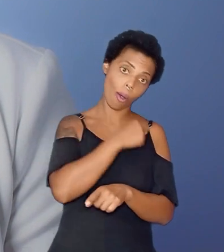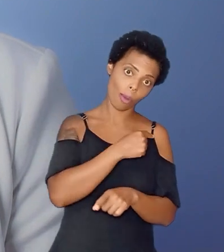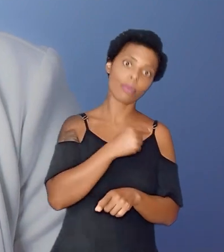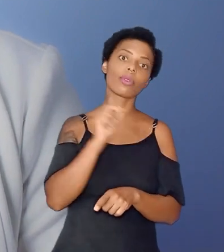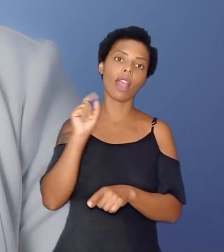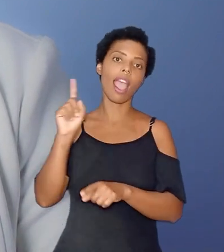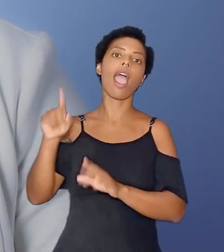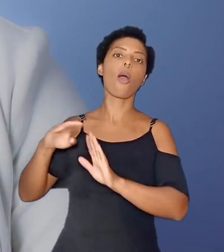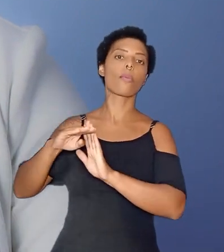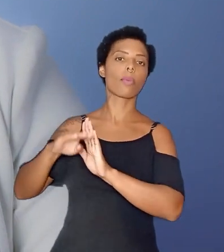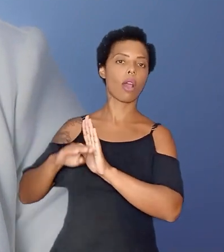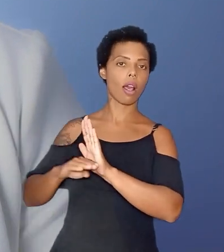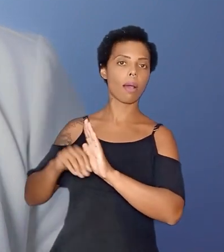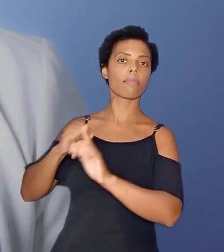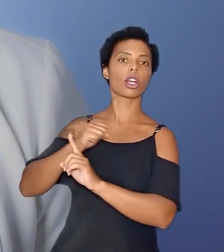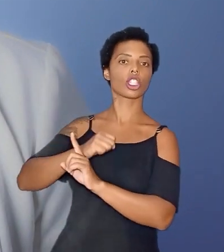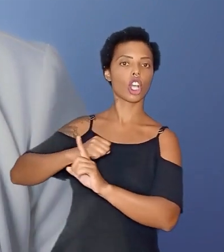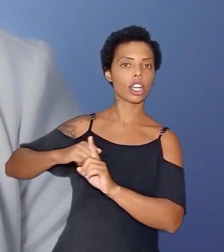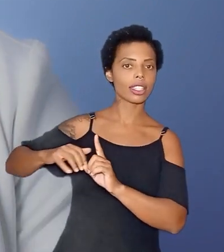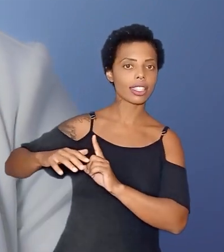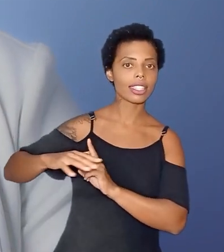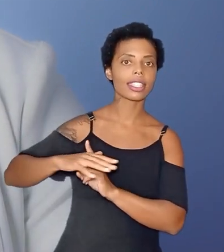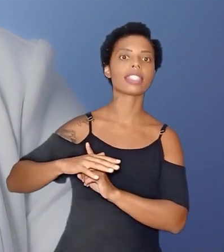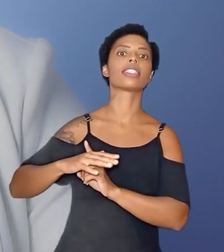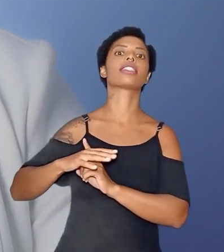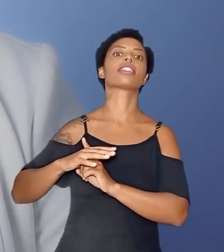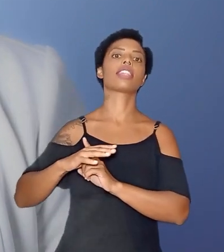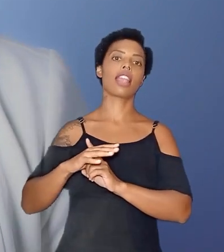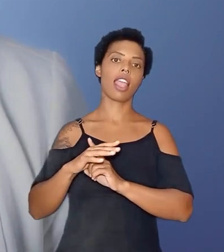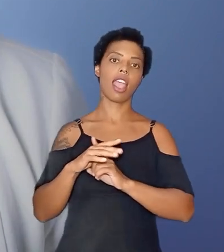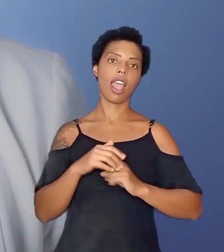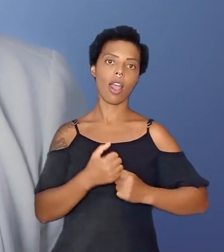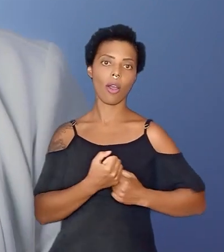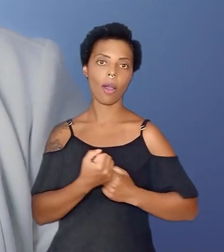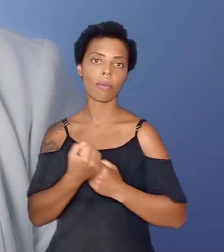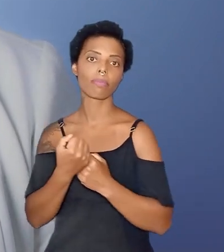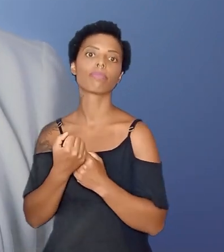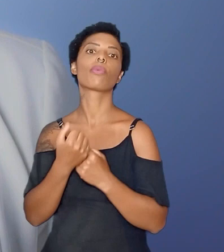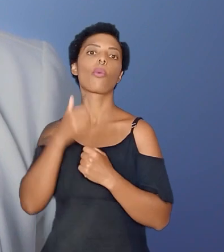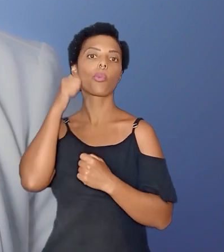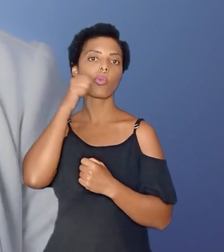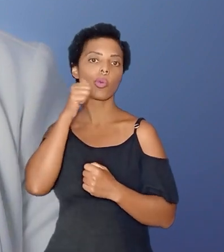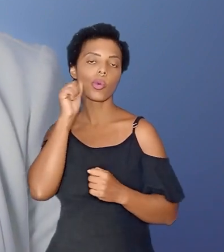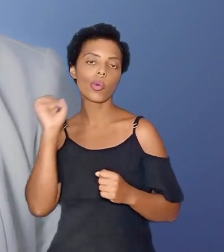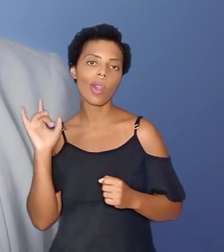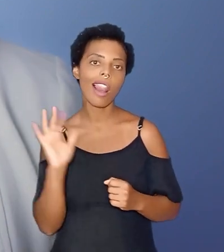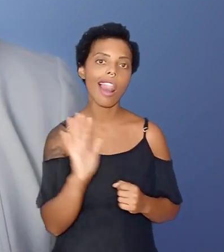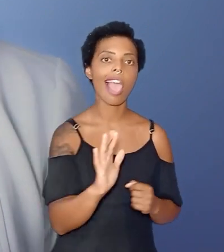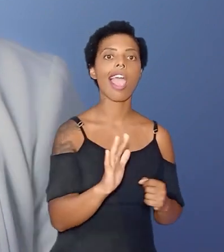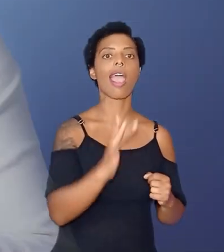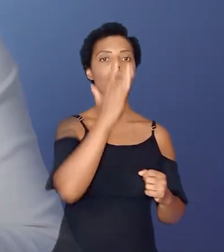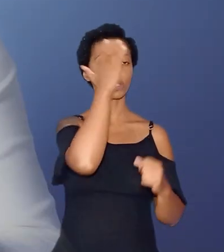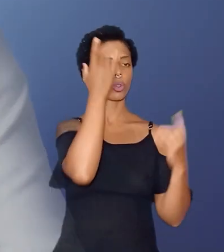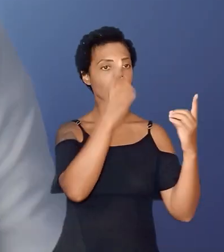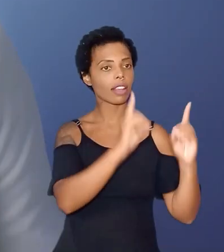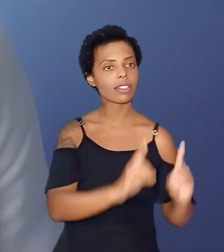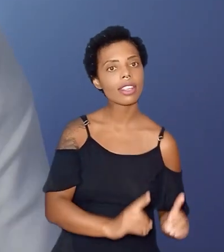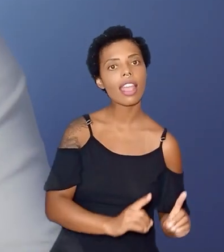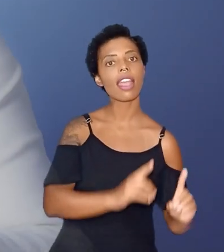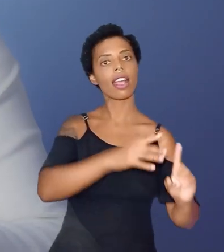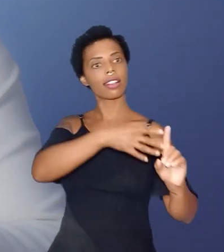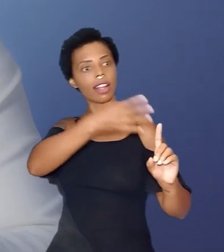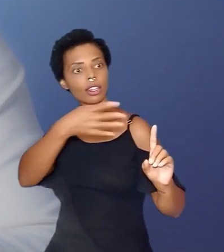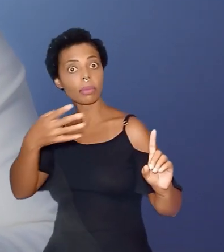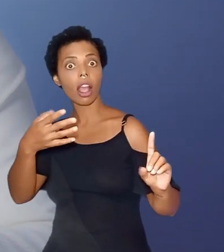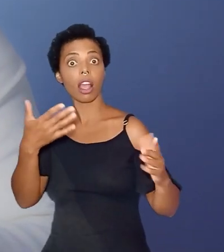do fato de que era um programa social, estava envolvido mulheres, PCD,